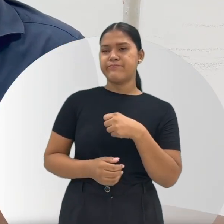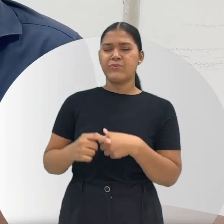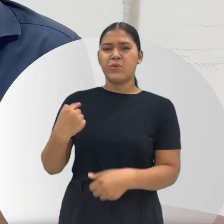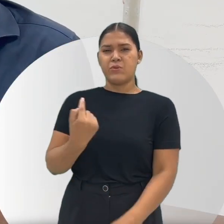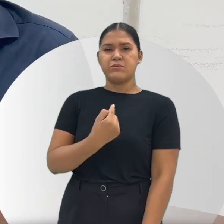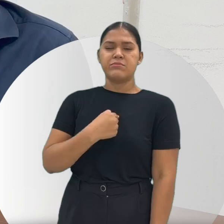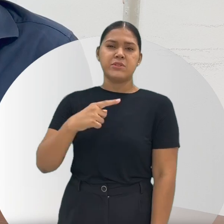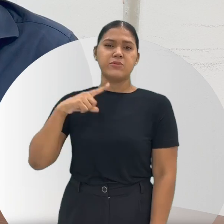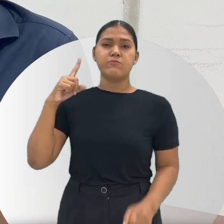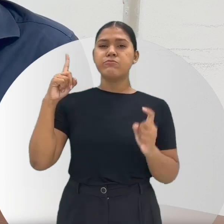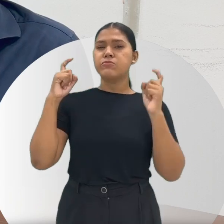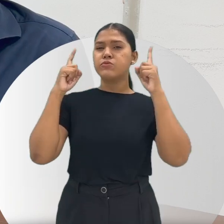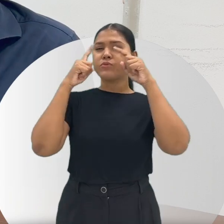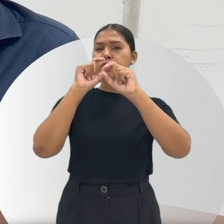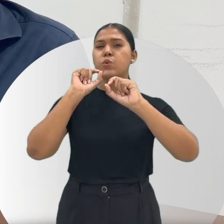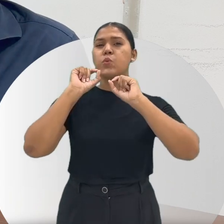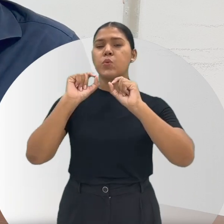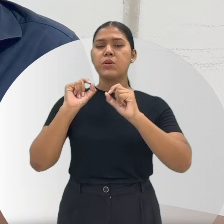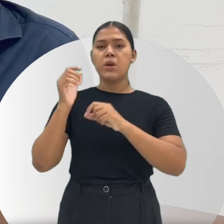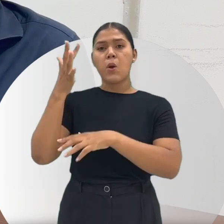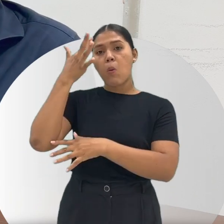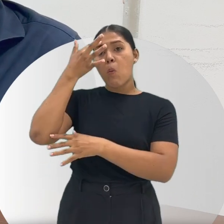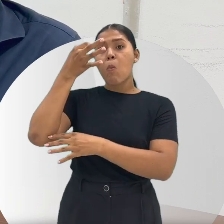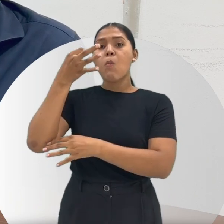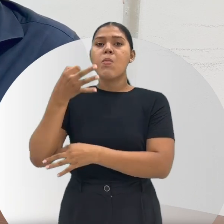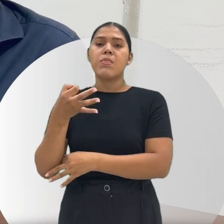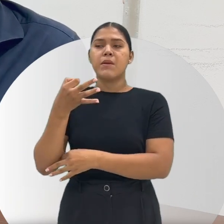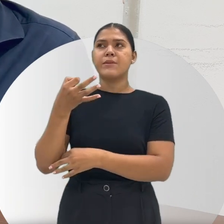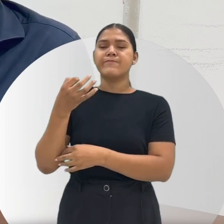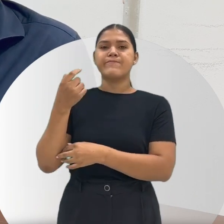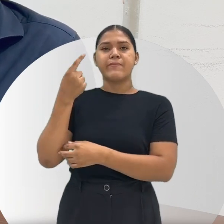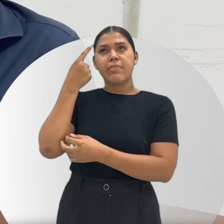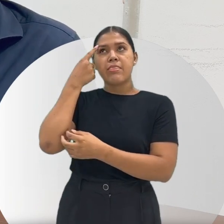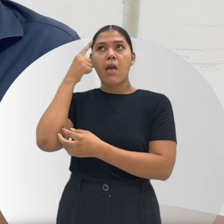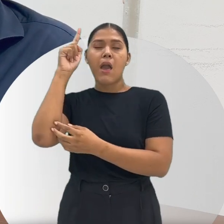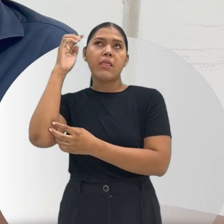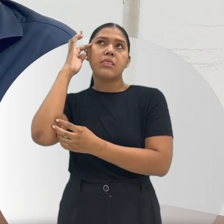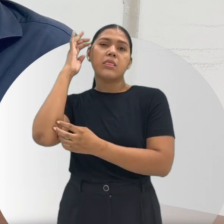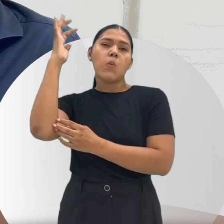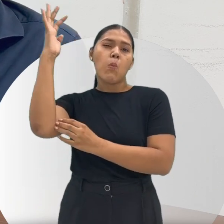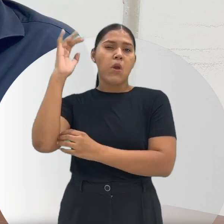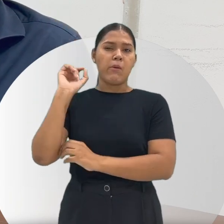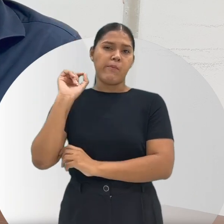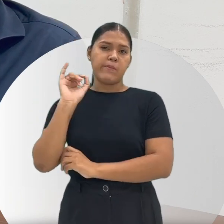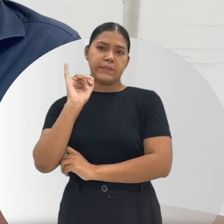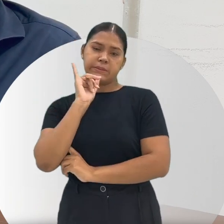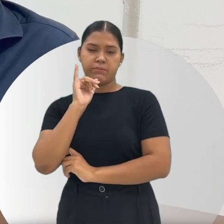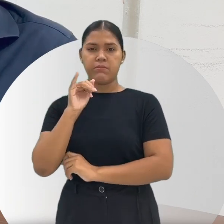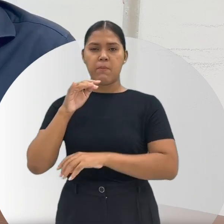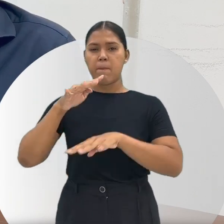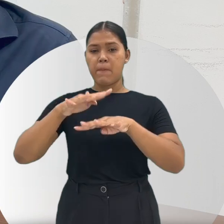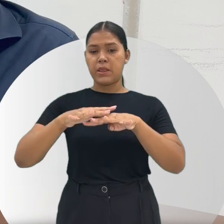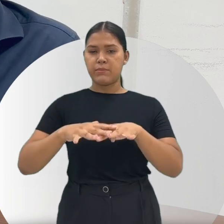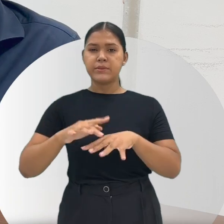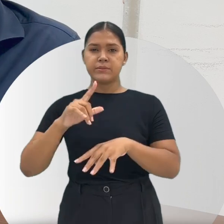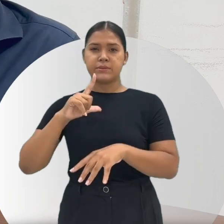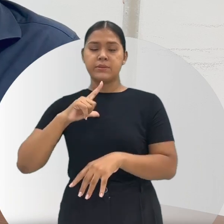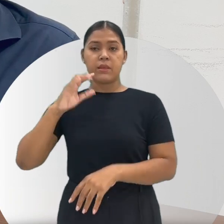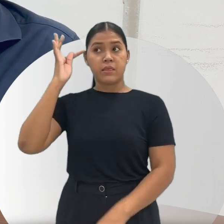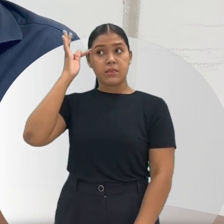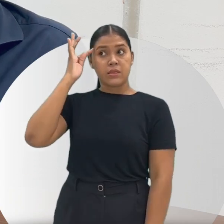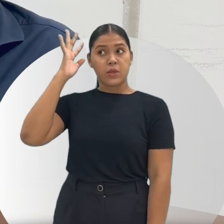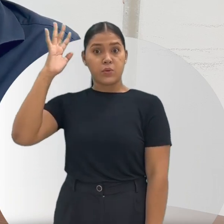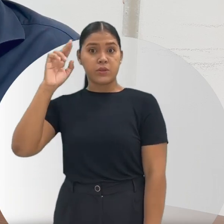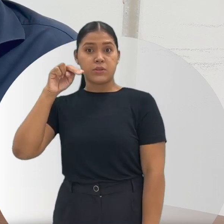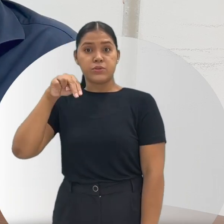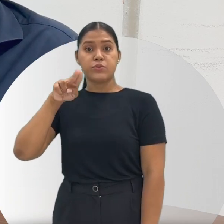de fazer a matemática ser compreendida, que é a pessoa entender ideias que não são palpáveis. E dentro da matemática, a teoria dos números é uma teoria muito fácil de